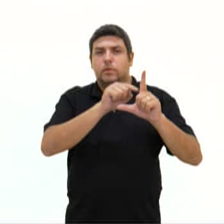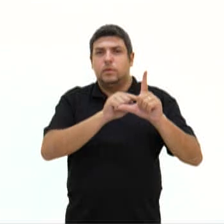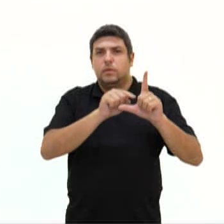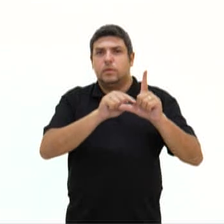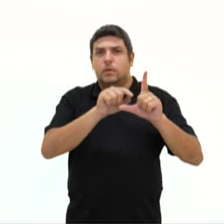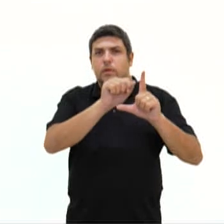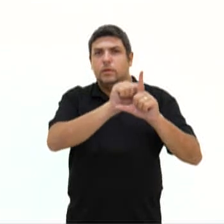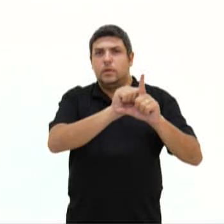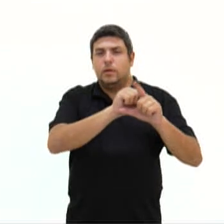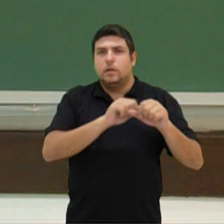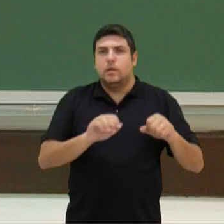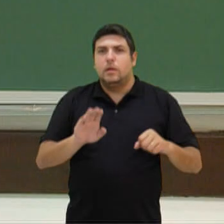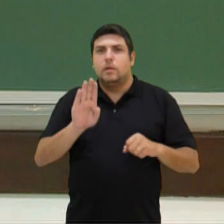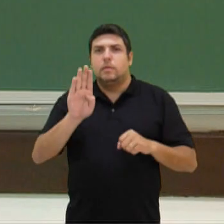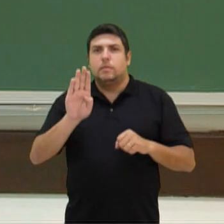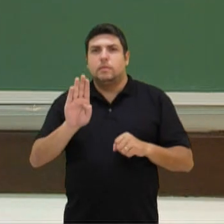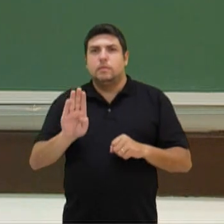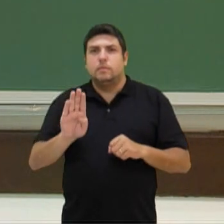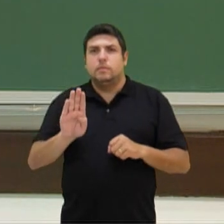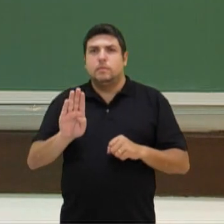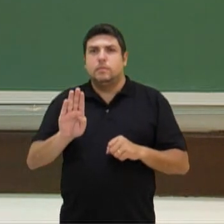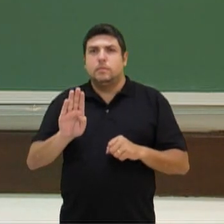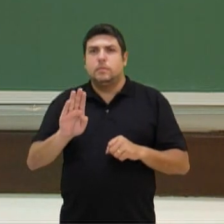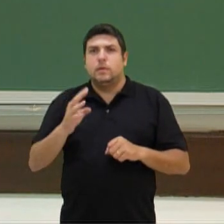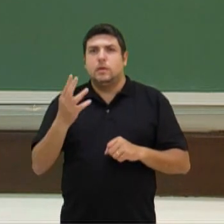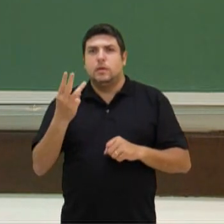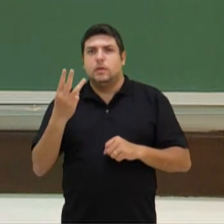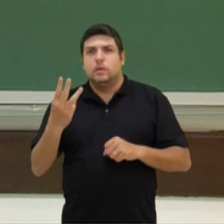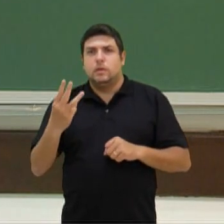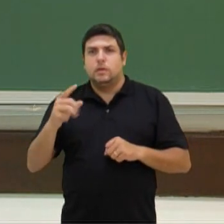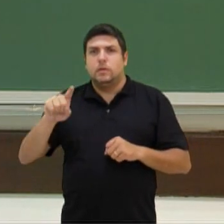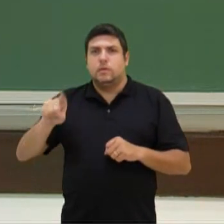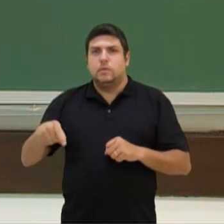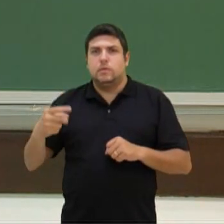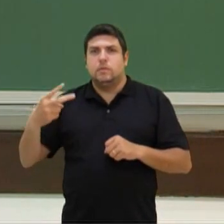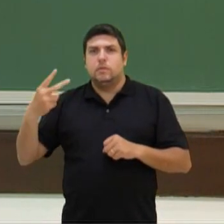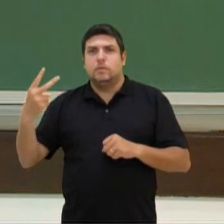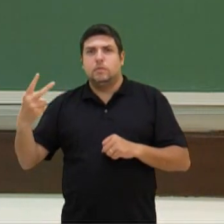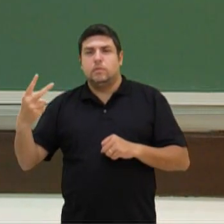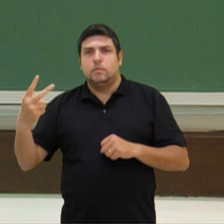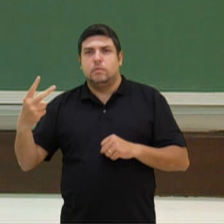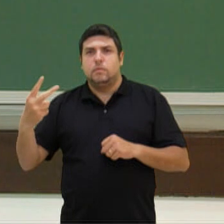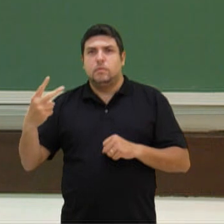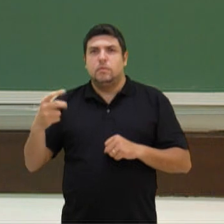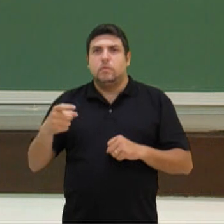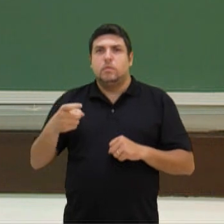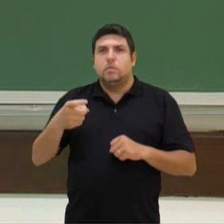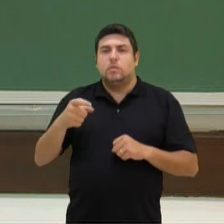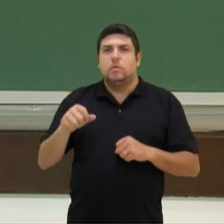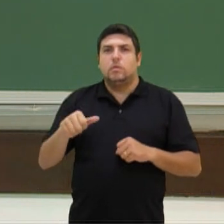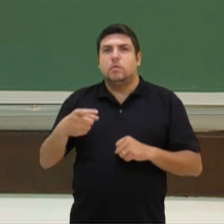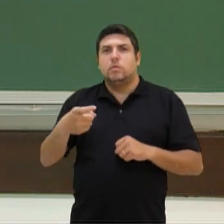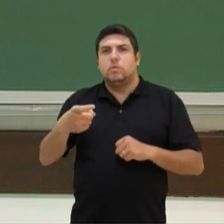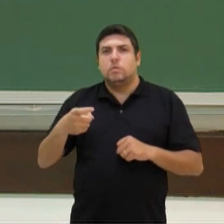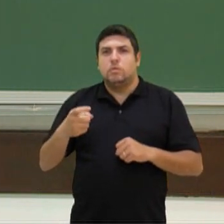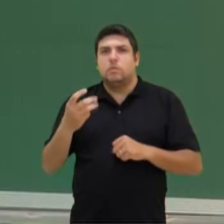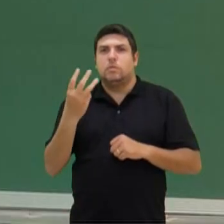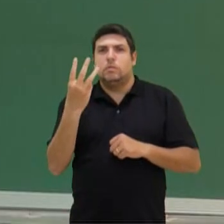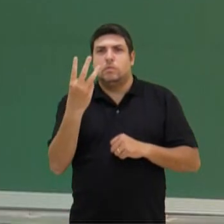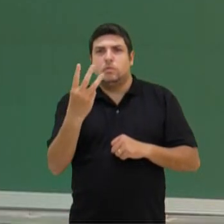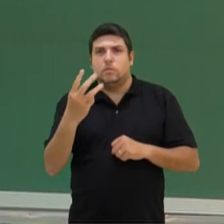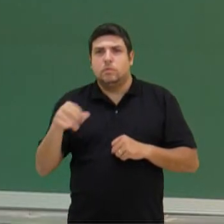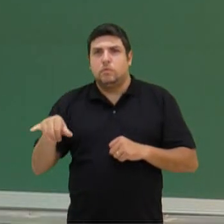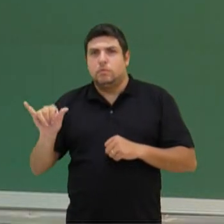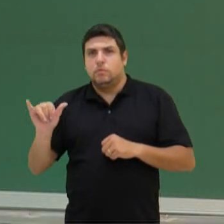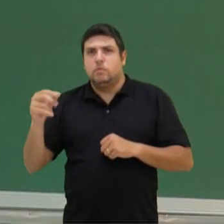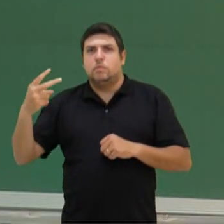e 2, eixo X 3 e eixo Y 2. Está aqui. E